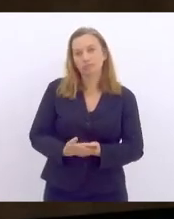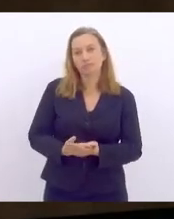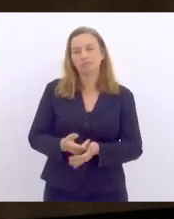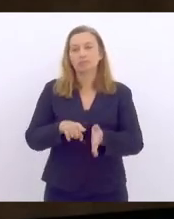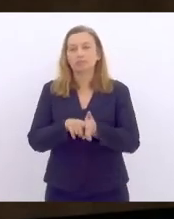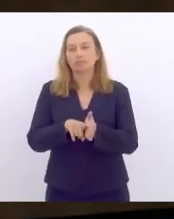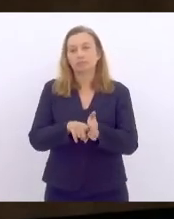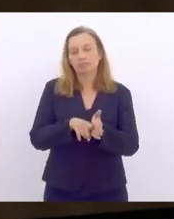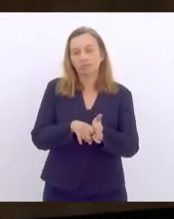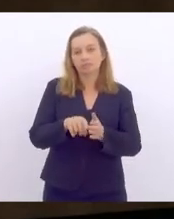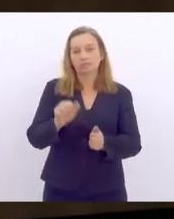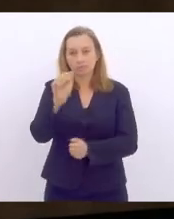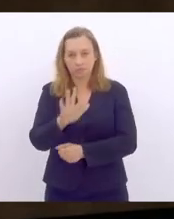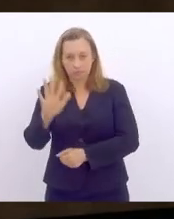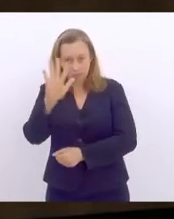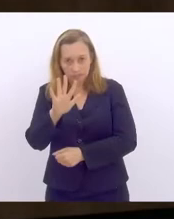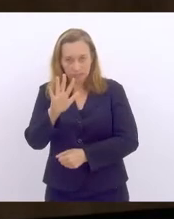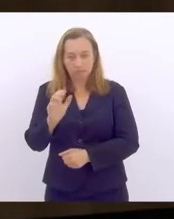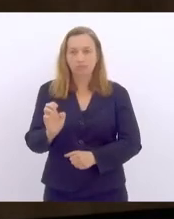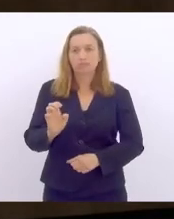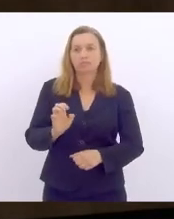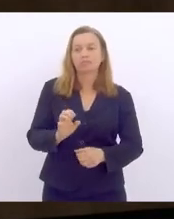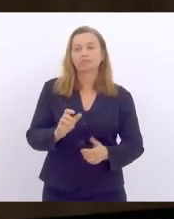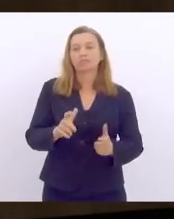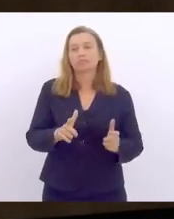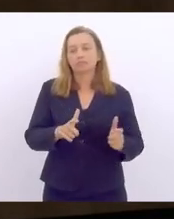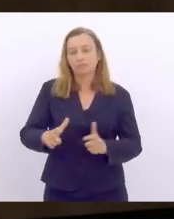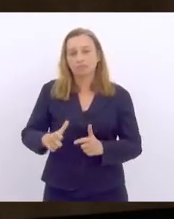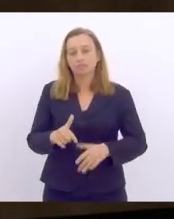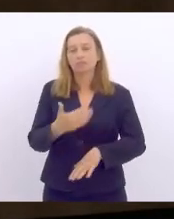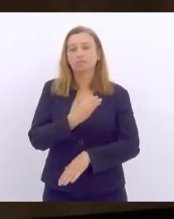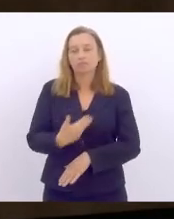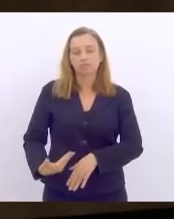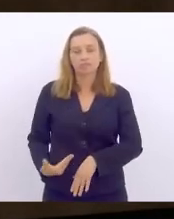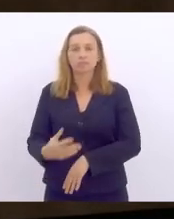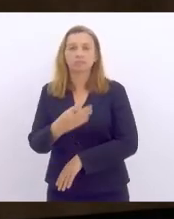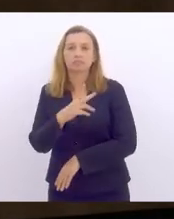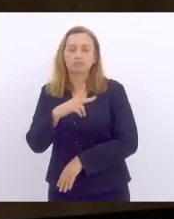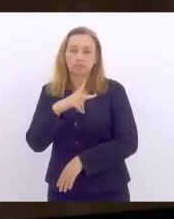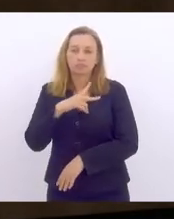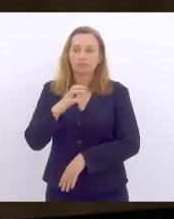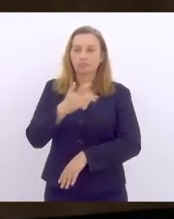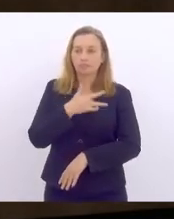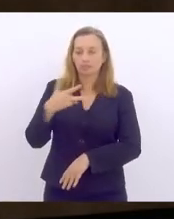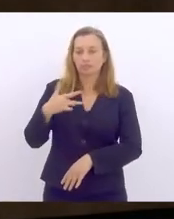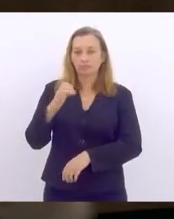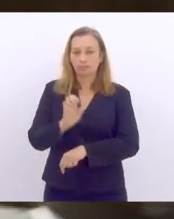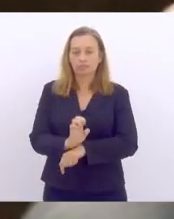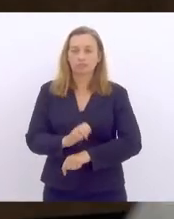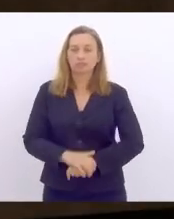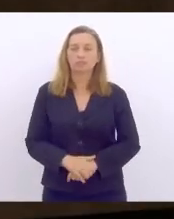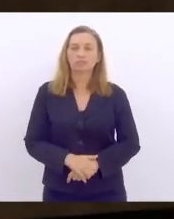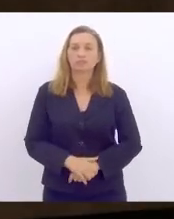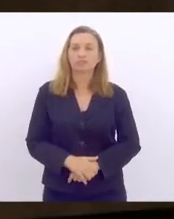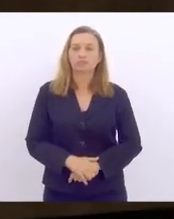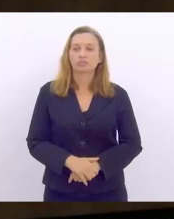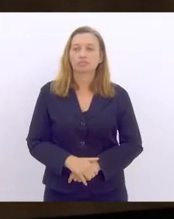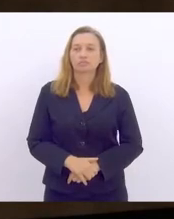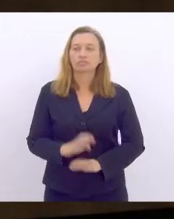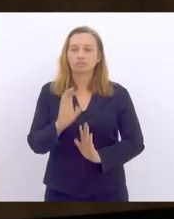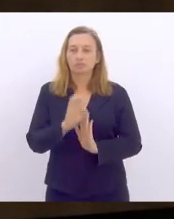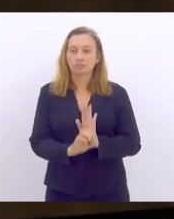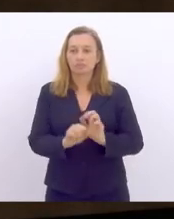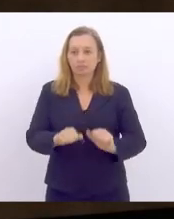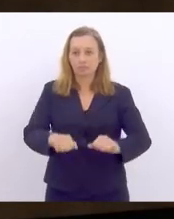consulta dos exames em geral nos estabelecimentos públicos e privados de saúde no Estado. Parecer às emendas